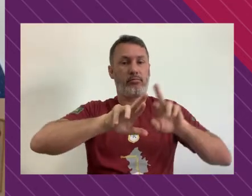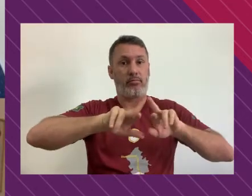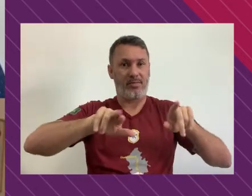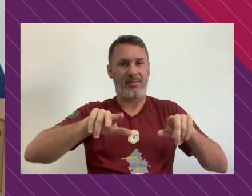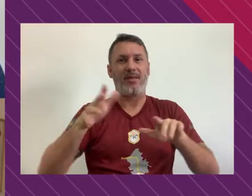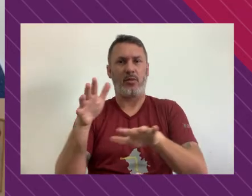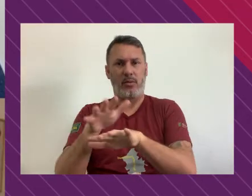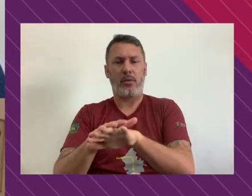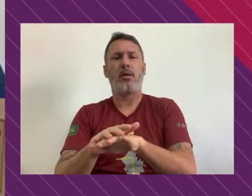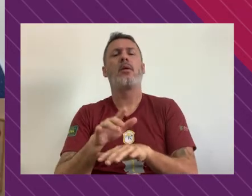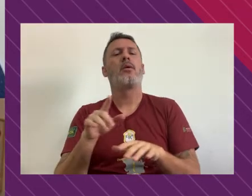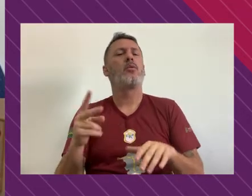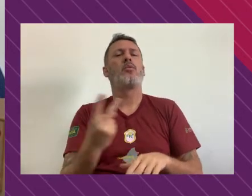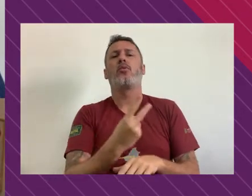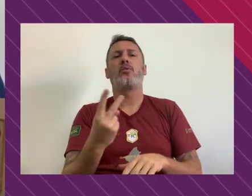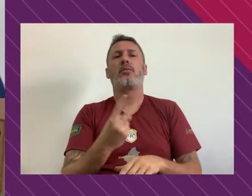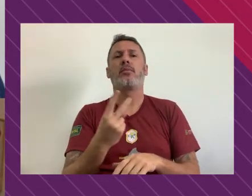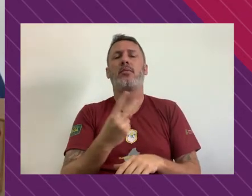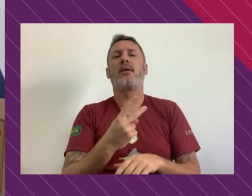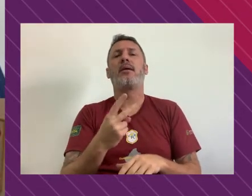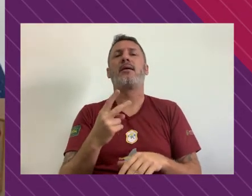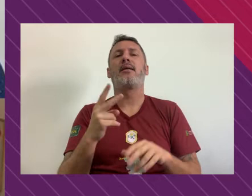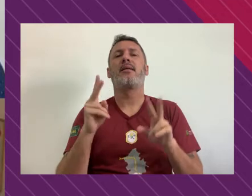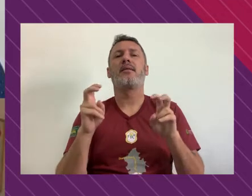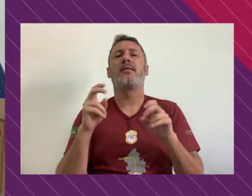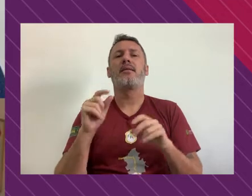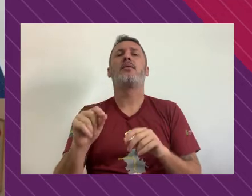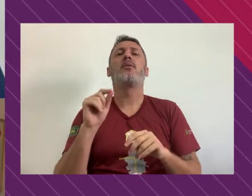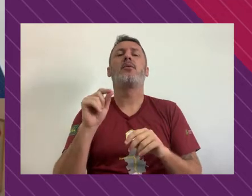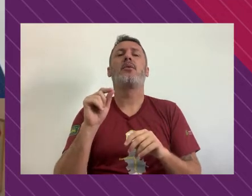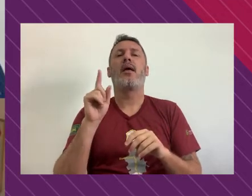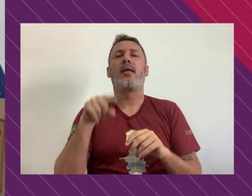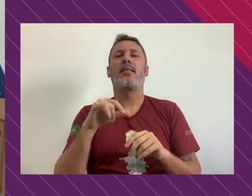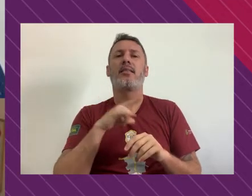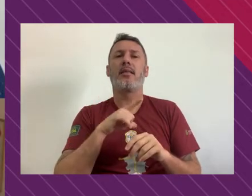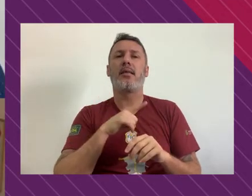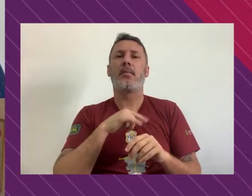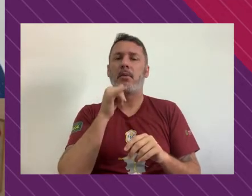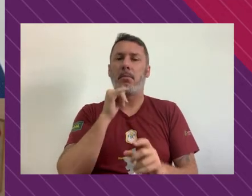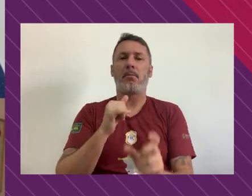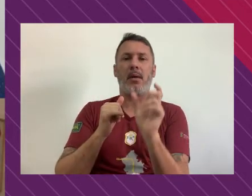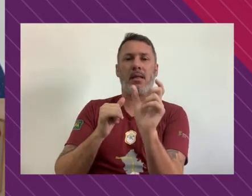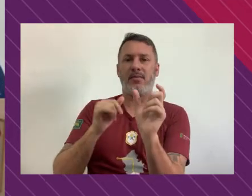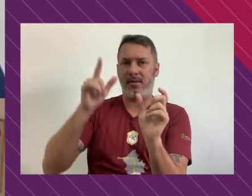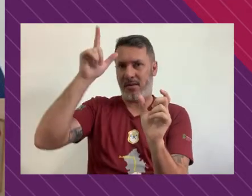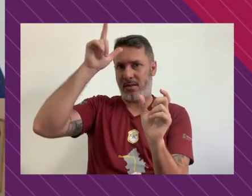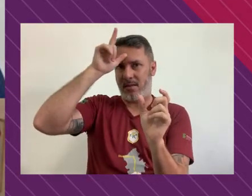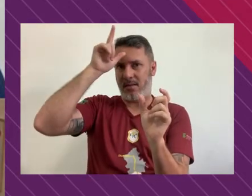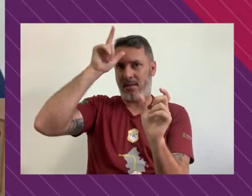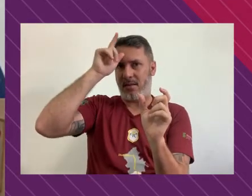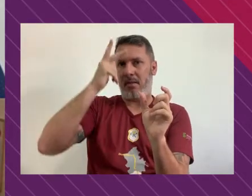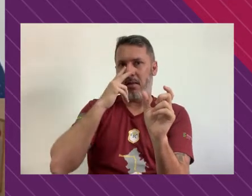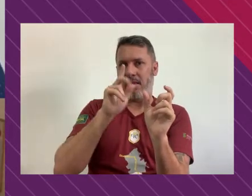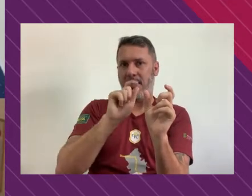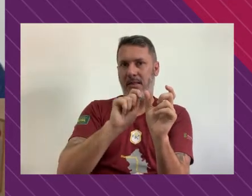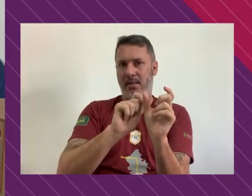assuntos que estão relacionados ao Zeitgeist. Zeitgeist é essa expressão alemã que pode ser traduzida